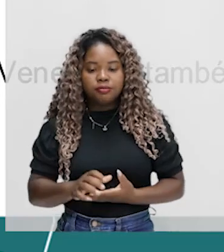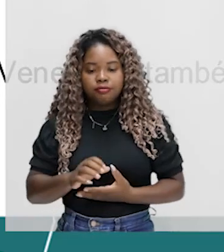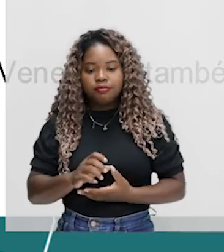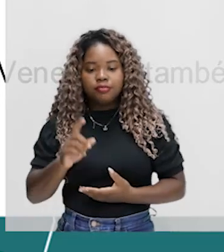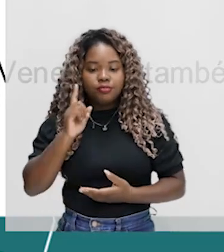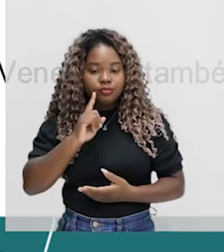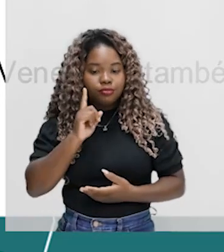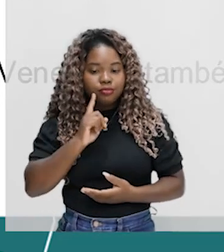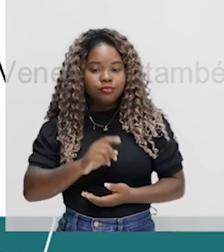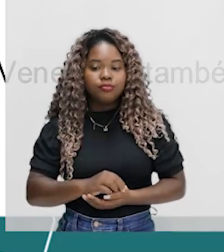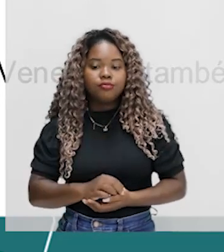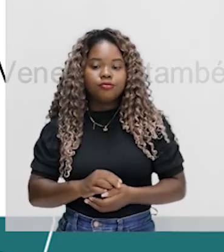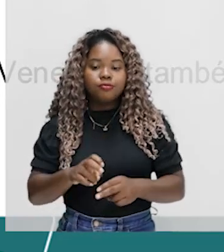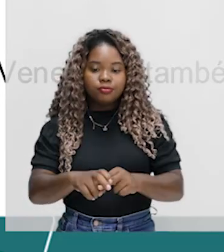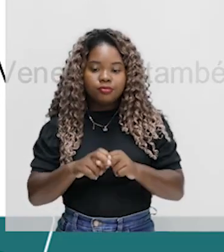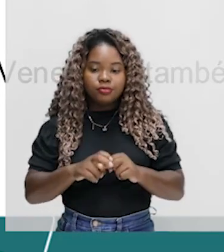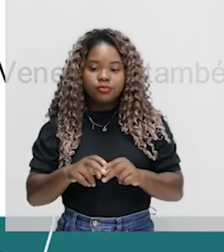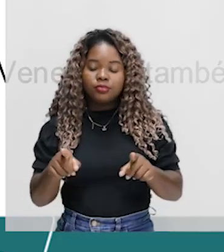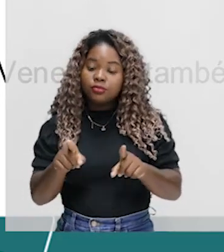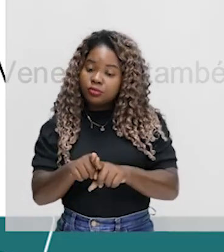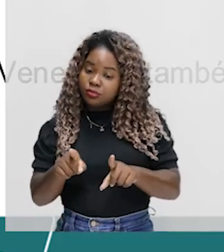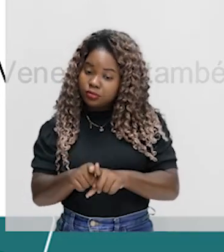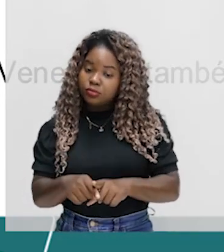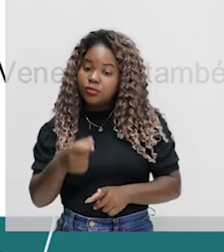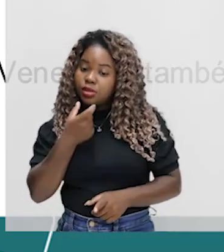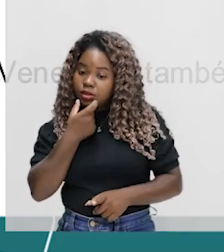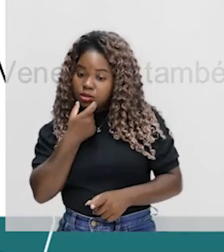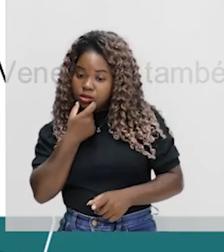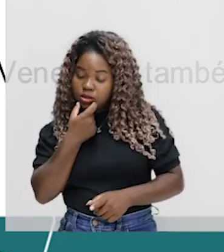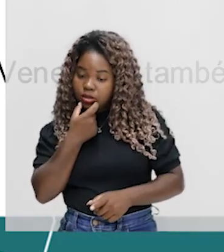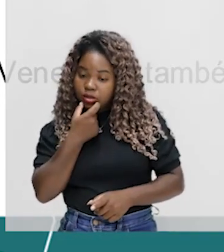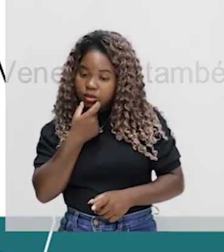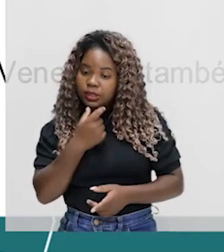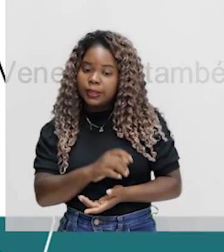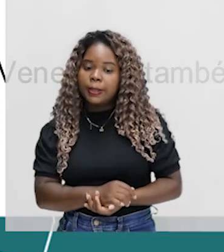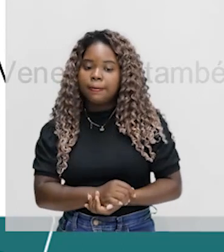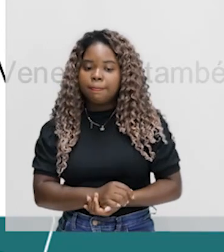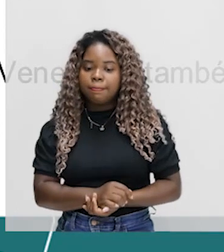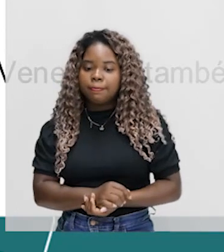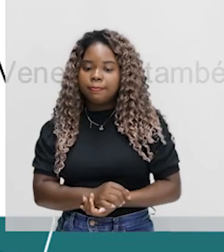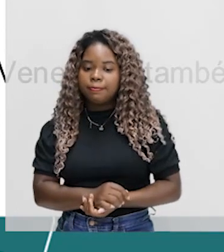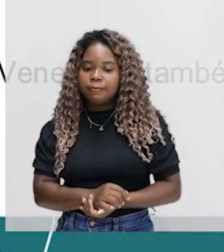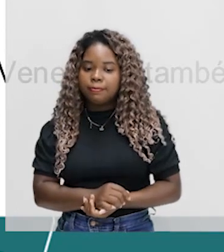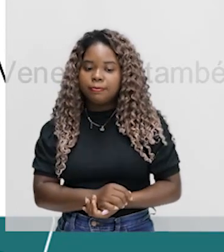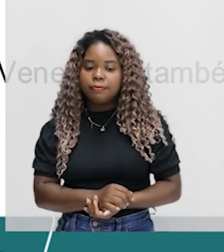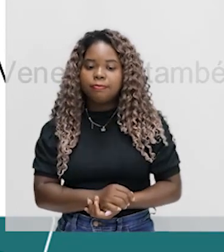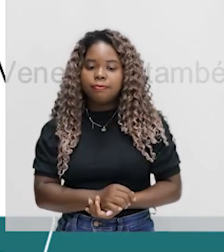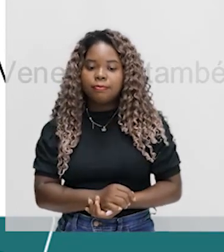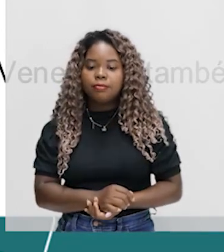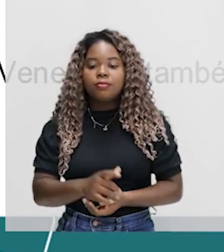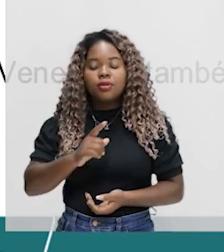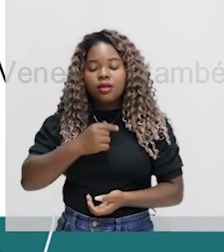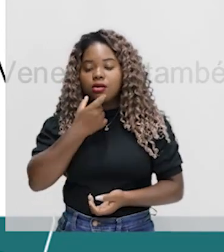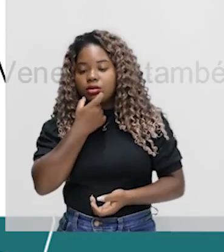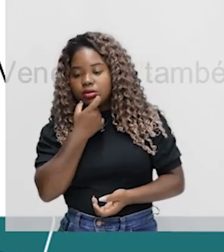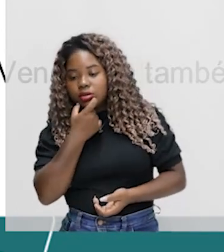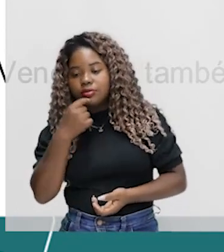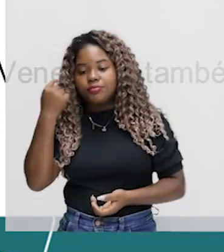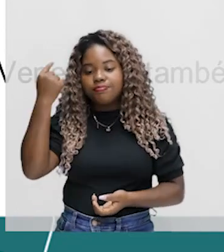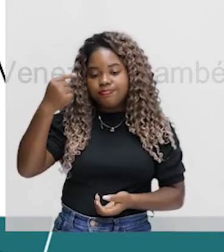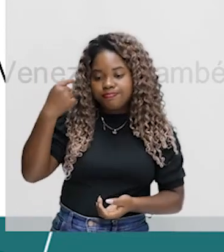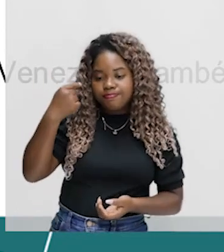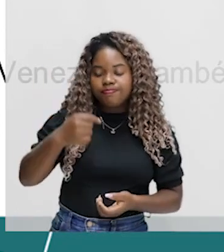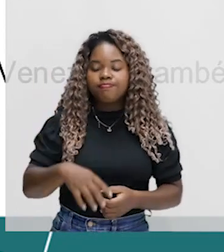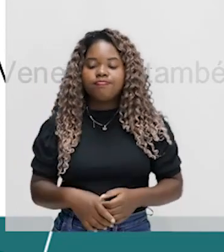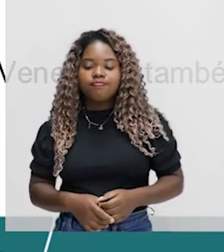Unidos. Por isso, além do espanhol, Puerto Rico, ou Porto Rico em português, tem também